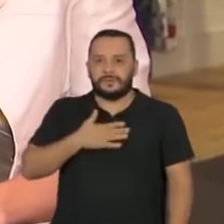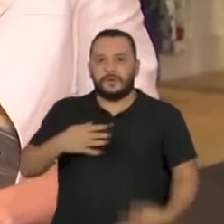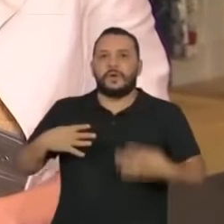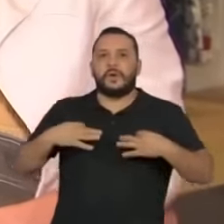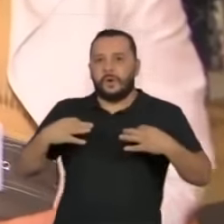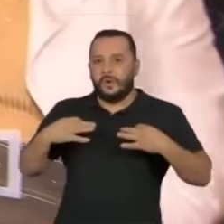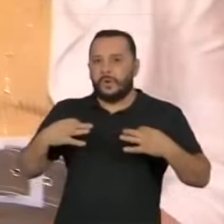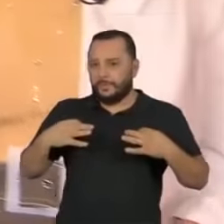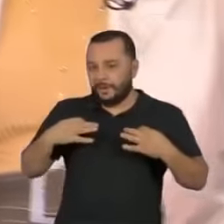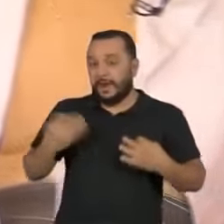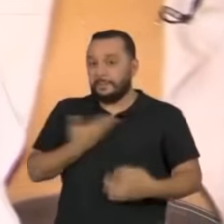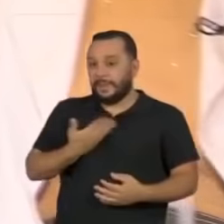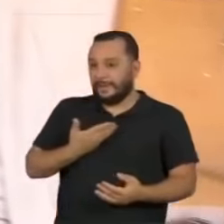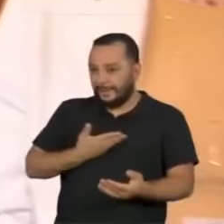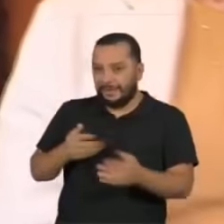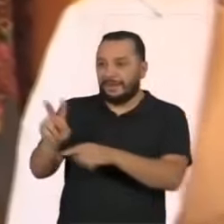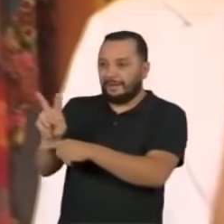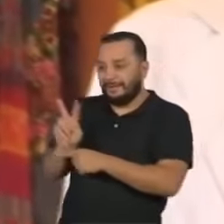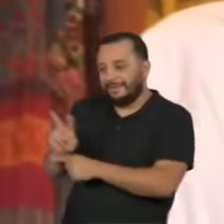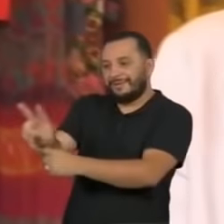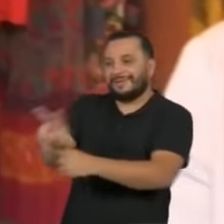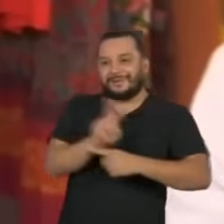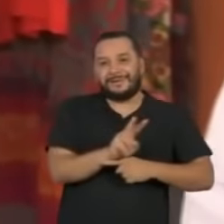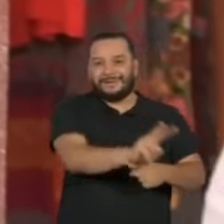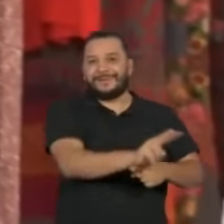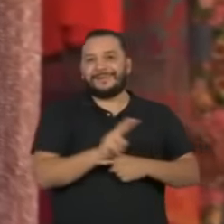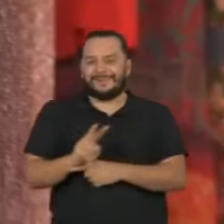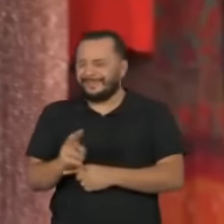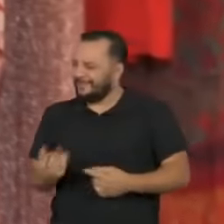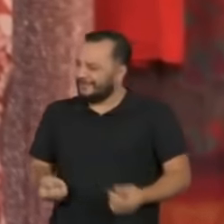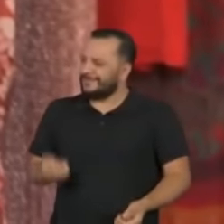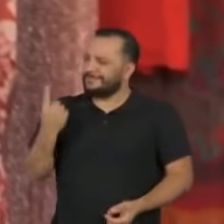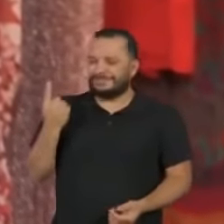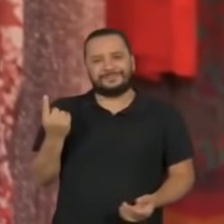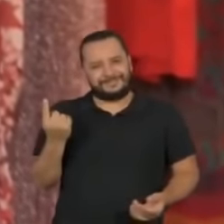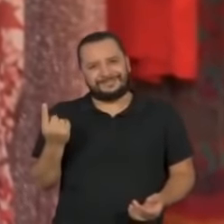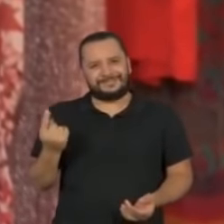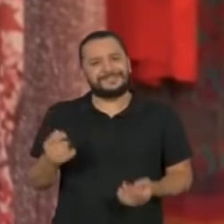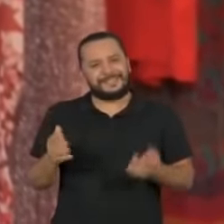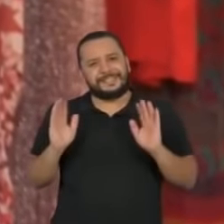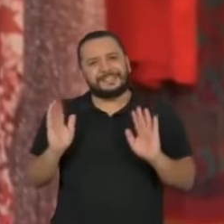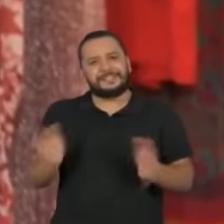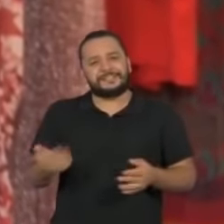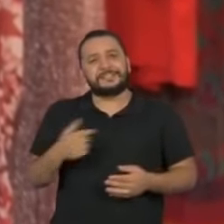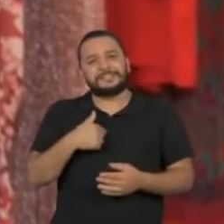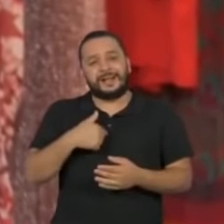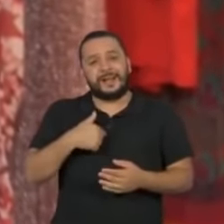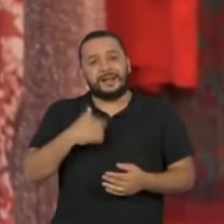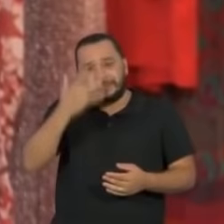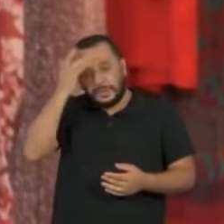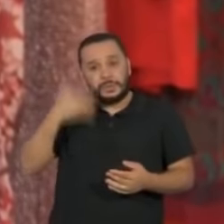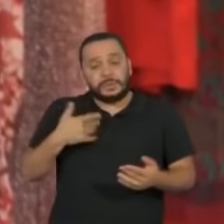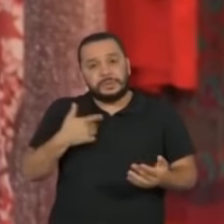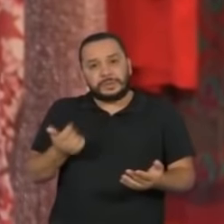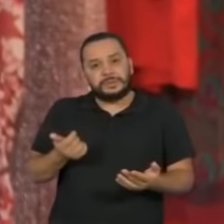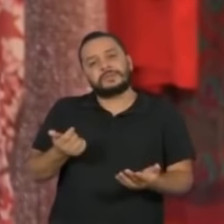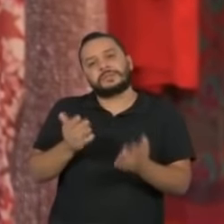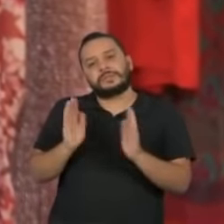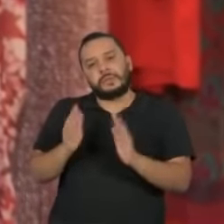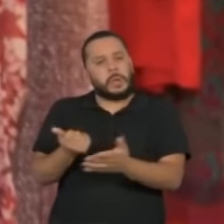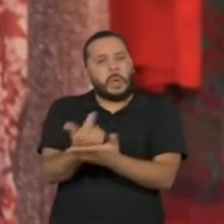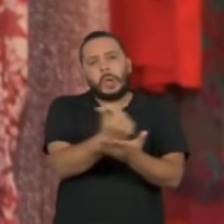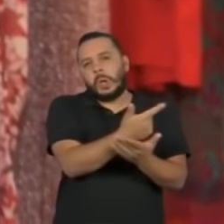entre amigas. E aí, olhando o que acontecia, a gente via que na nossa faculdade também isso acabava acontecendo muito. Então, chegar antes de